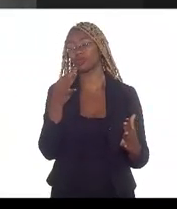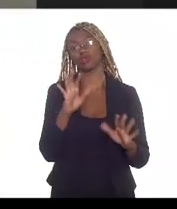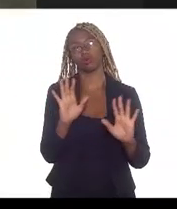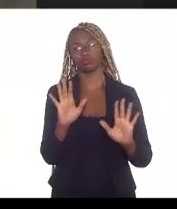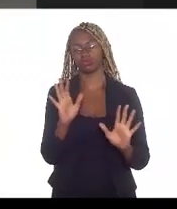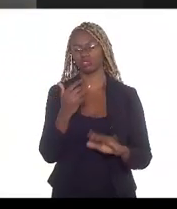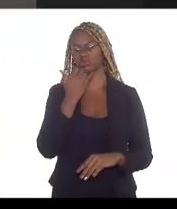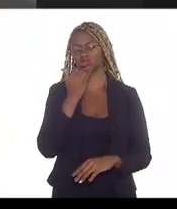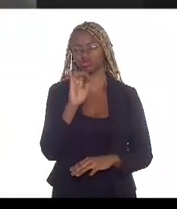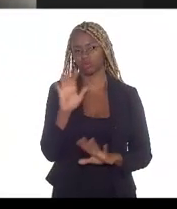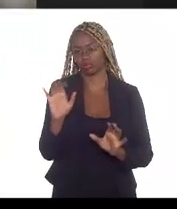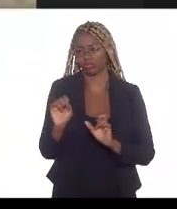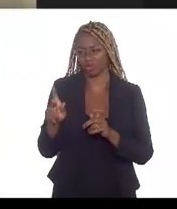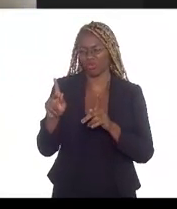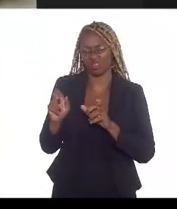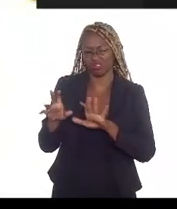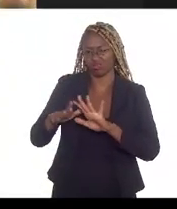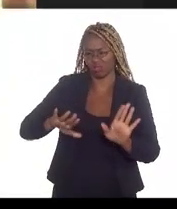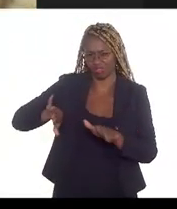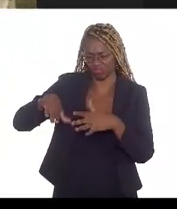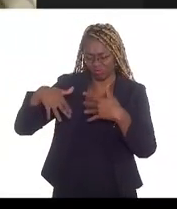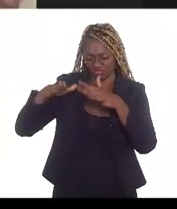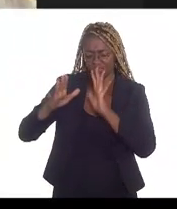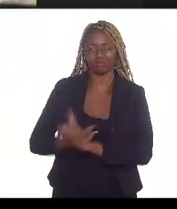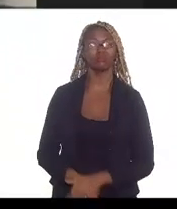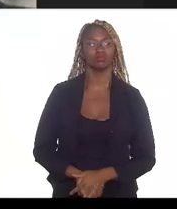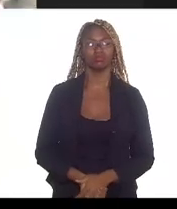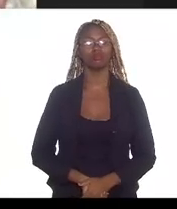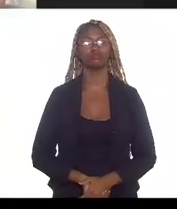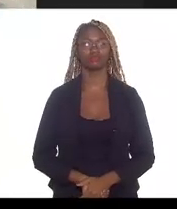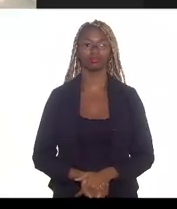Okay. Isso. Ok. Tá.